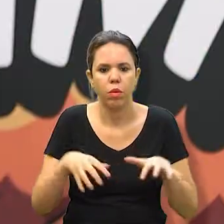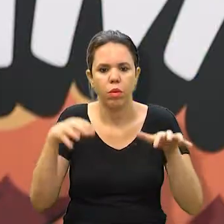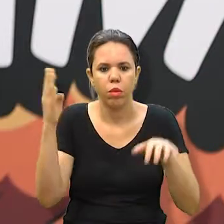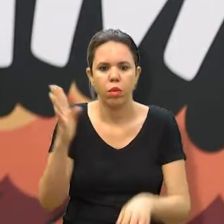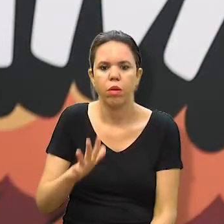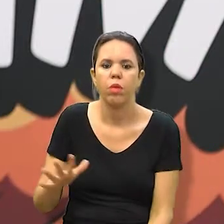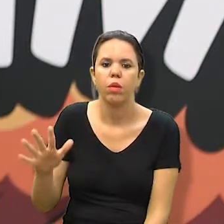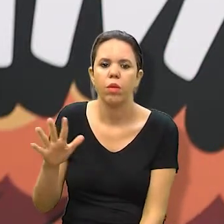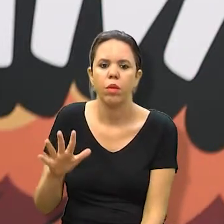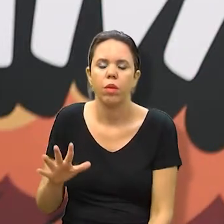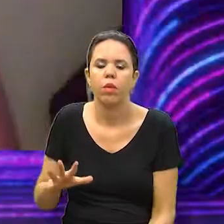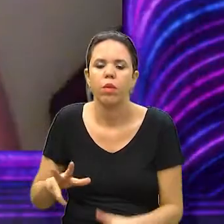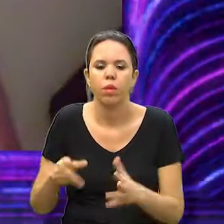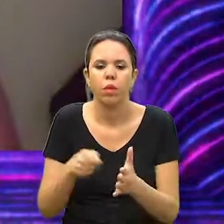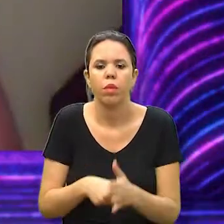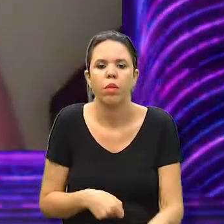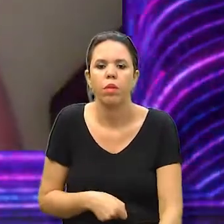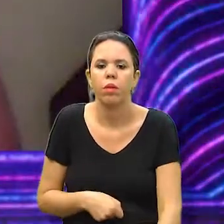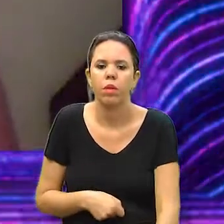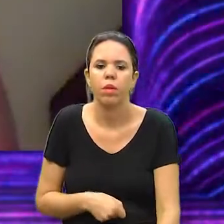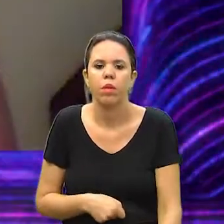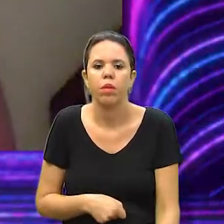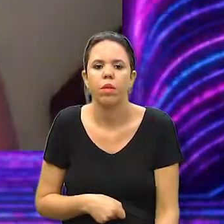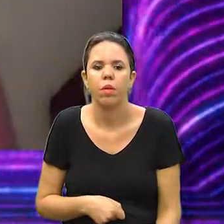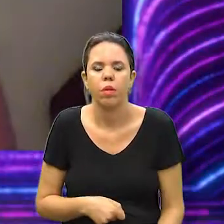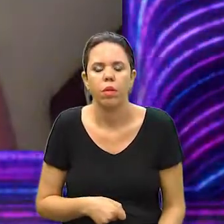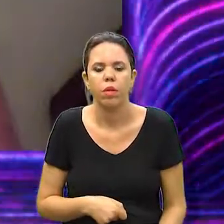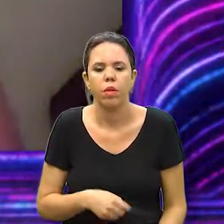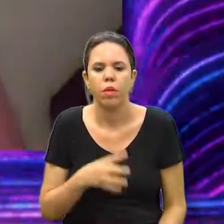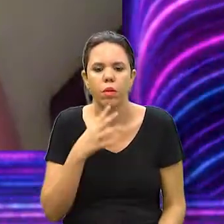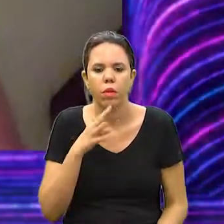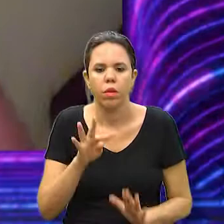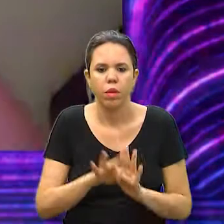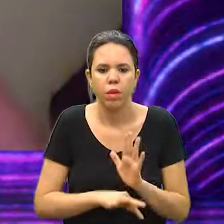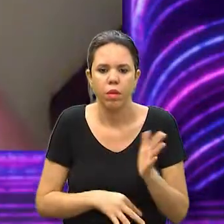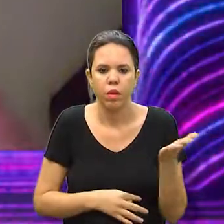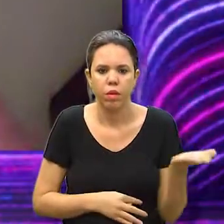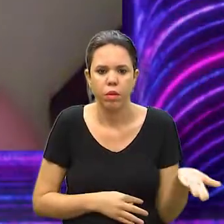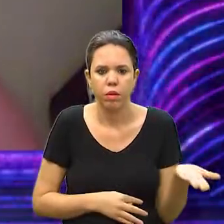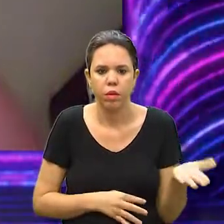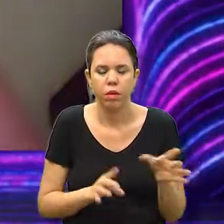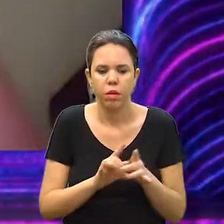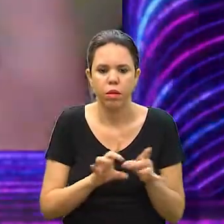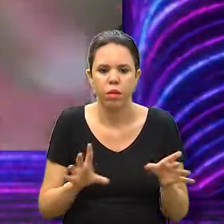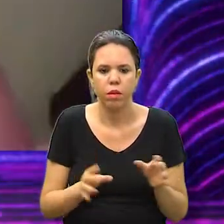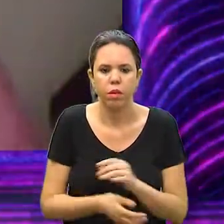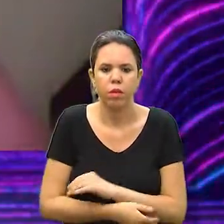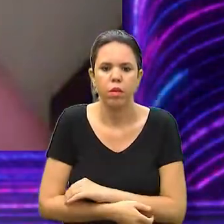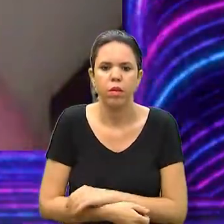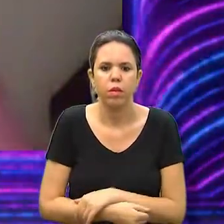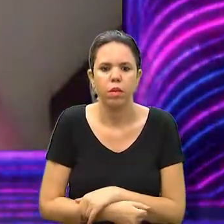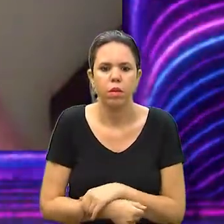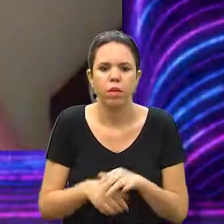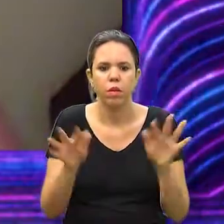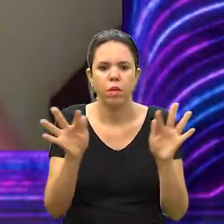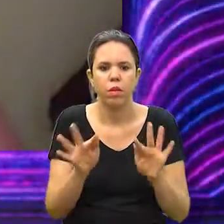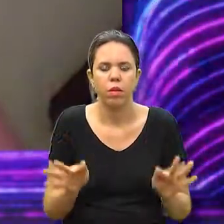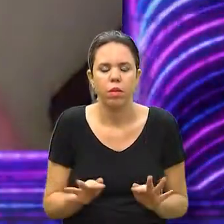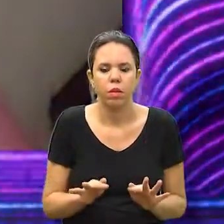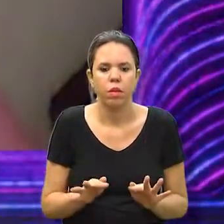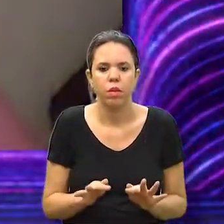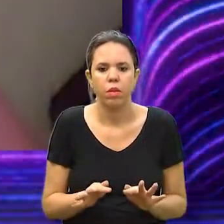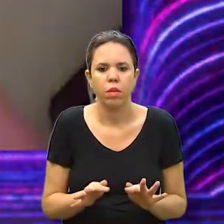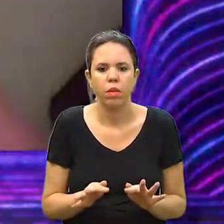nacional e para todo mundo que se dedica a isso, conhecer esses textos que vão estar lá à disposição de vocês. Então, eu fiquei muito feliz ontem